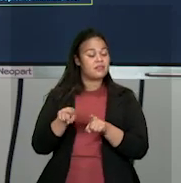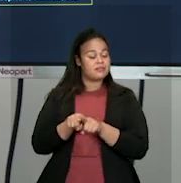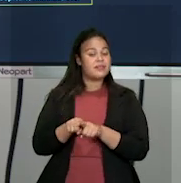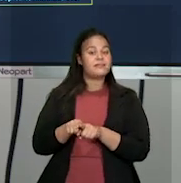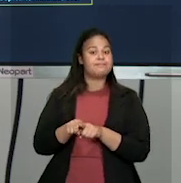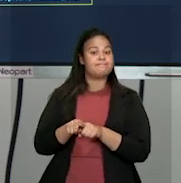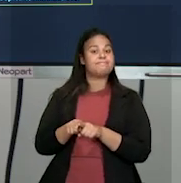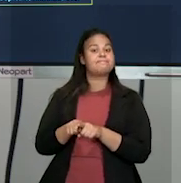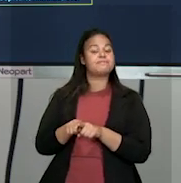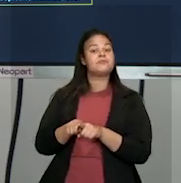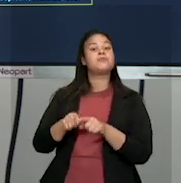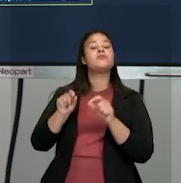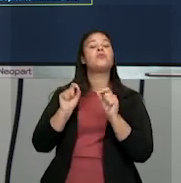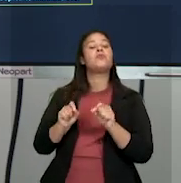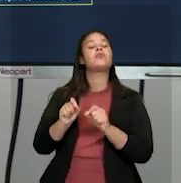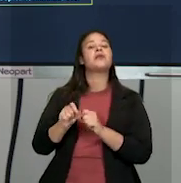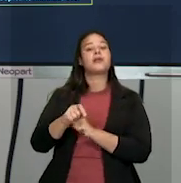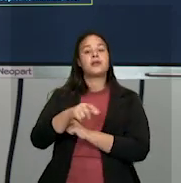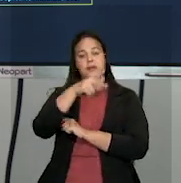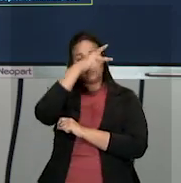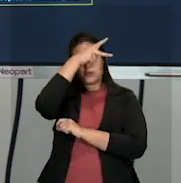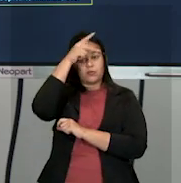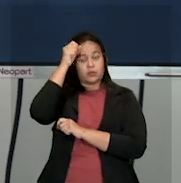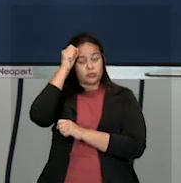falando da prefeitura do município.